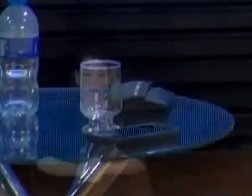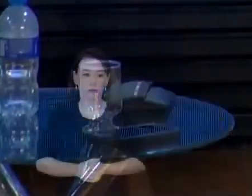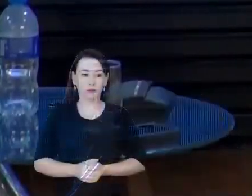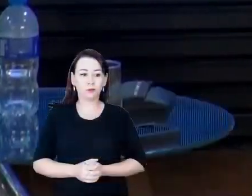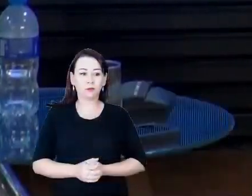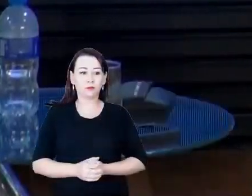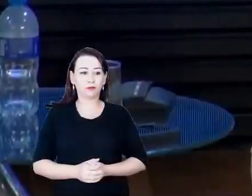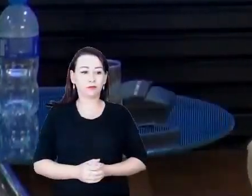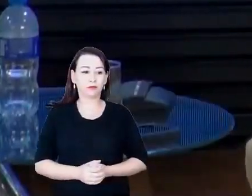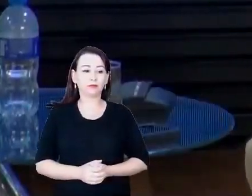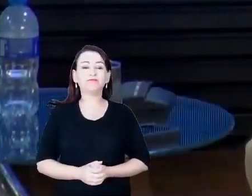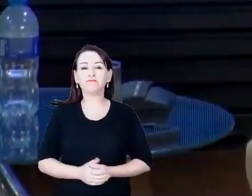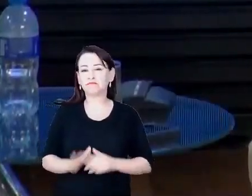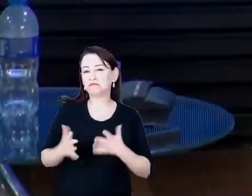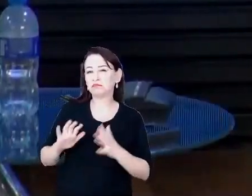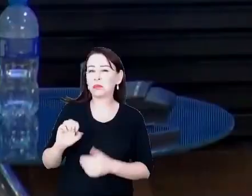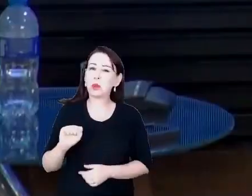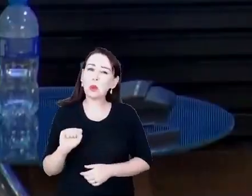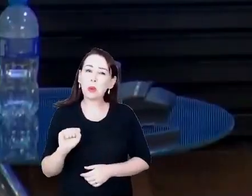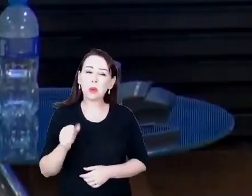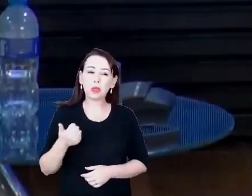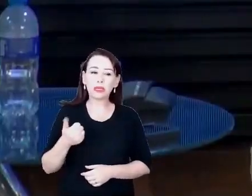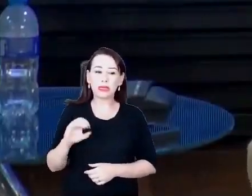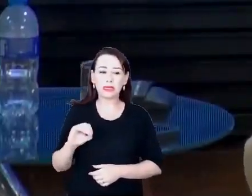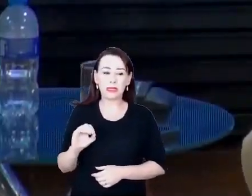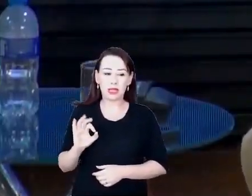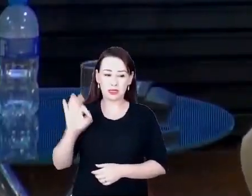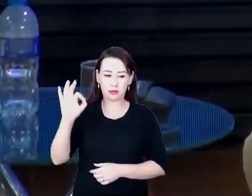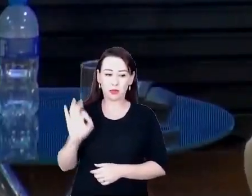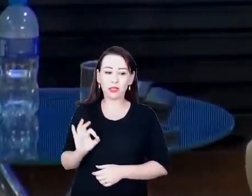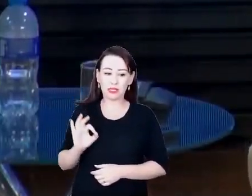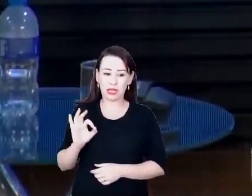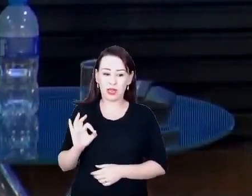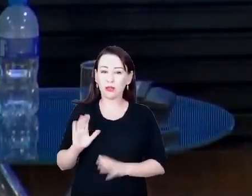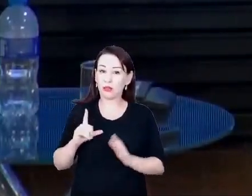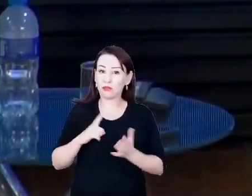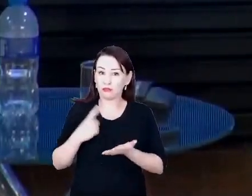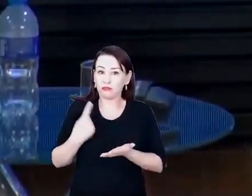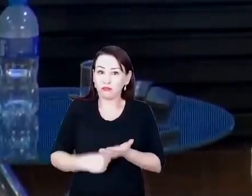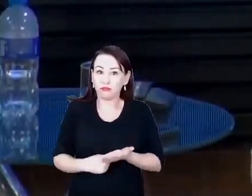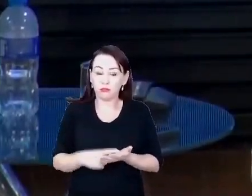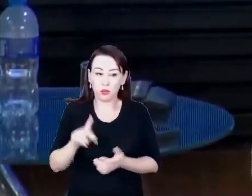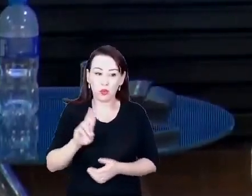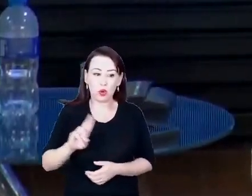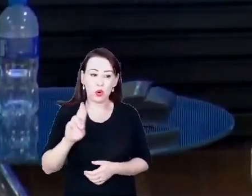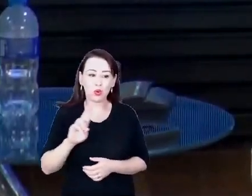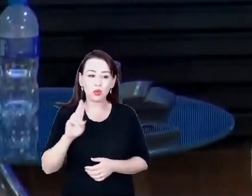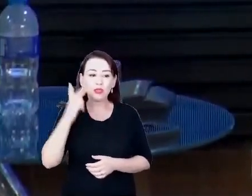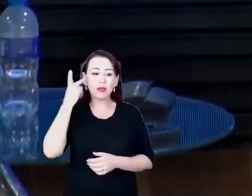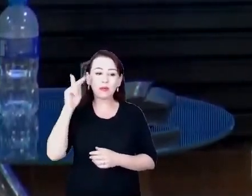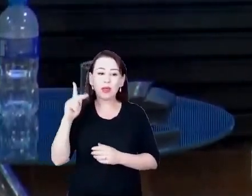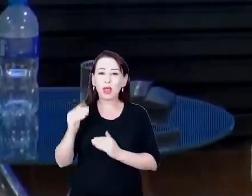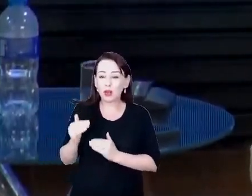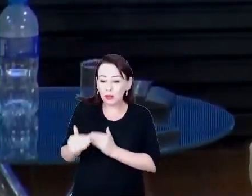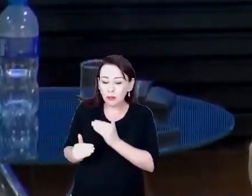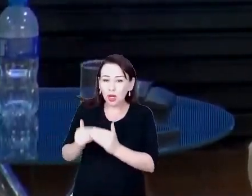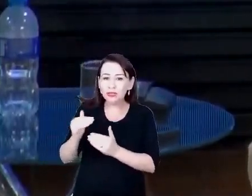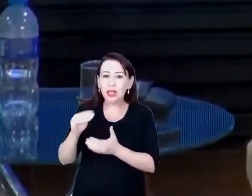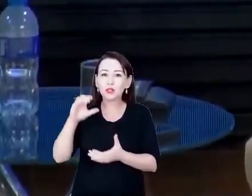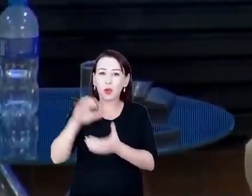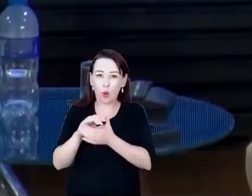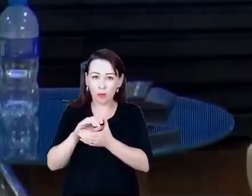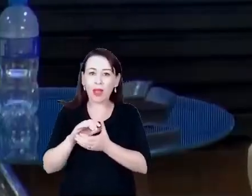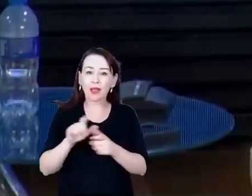Né? Então, tem uma contribuição significativa da própria água utilizada para o processo de compactação, né, além das altas precipitações